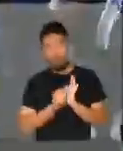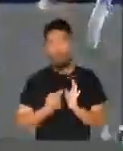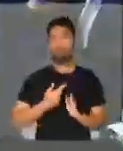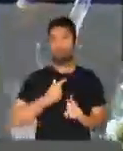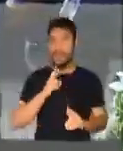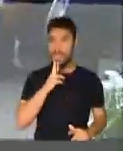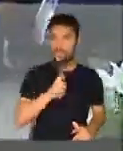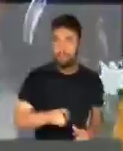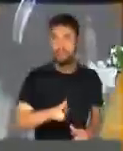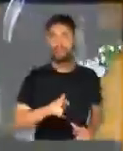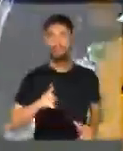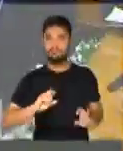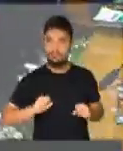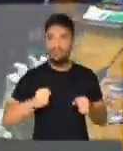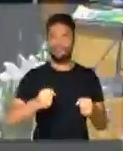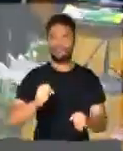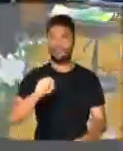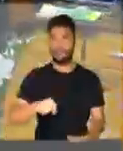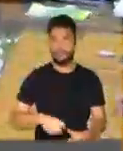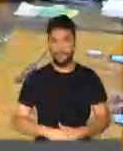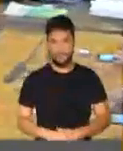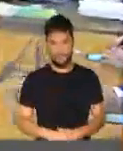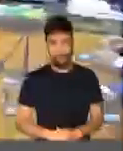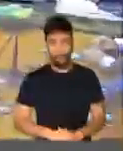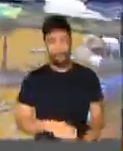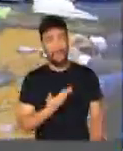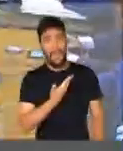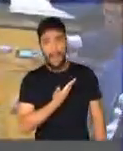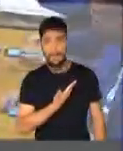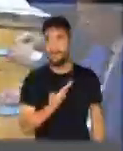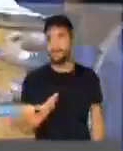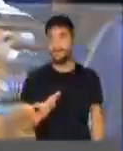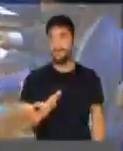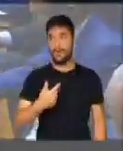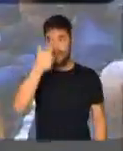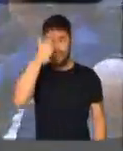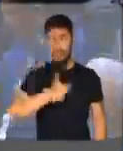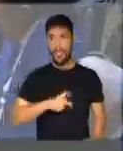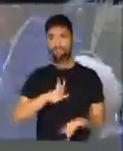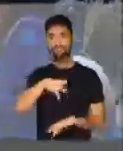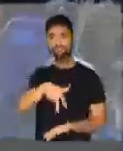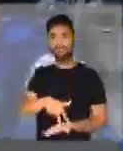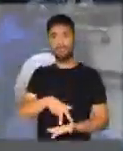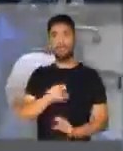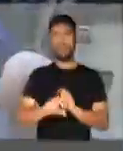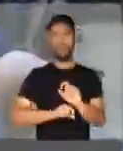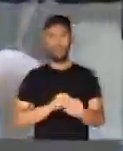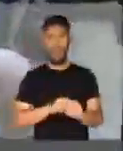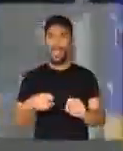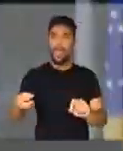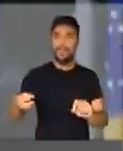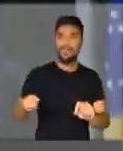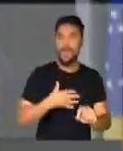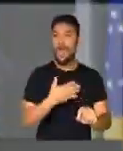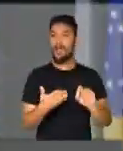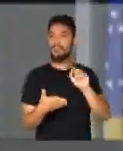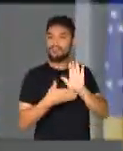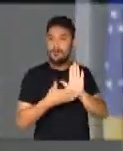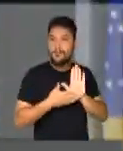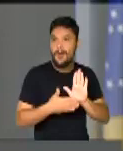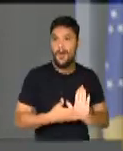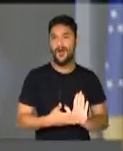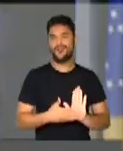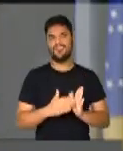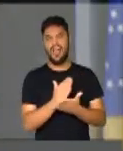da Câmara dos Deputados. Queridos amigos, estou aqui para também trazer novas ideias. Me